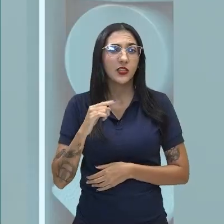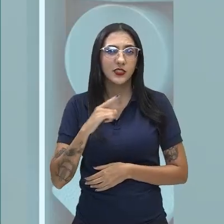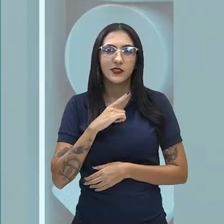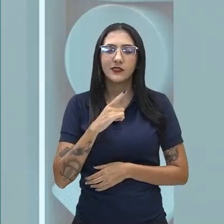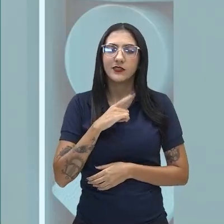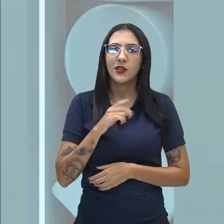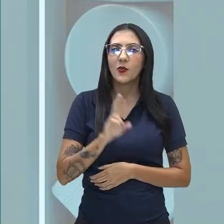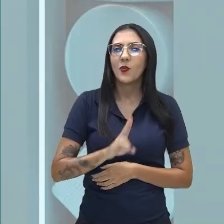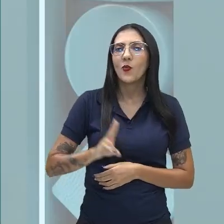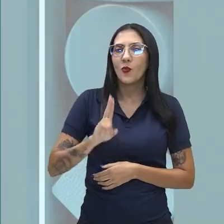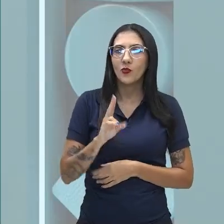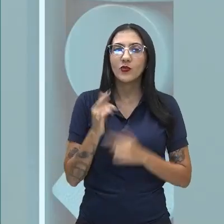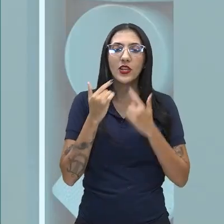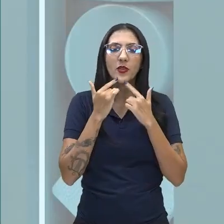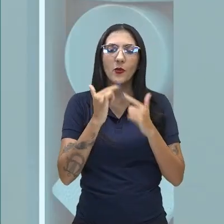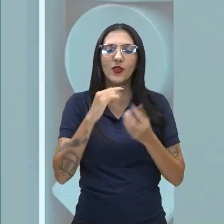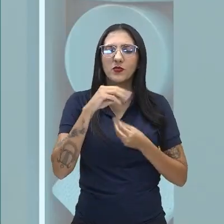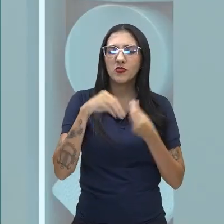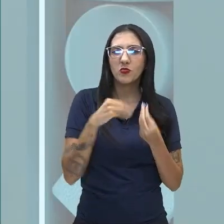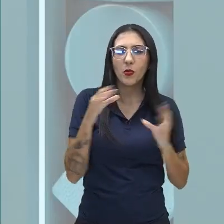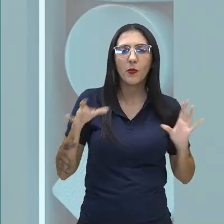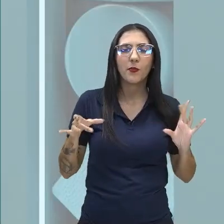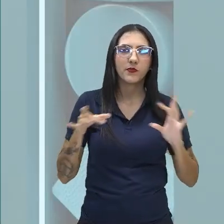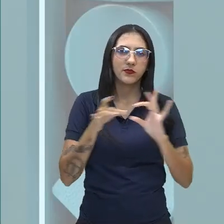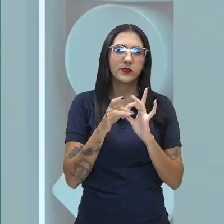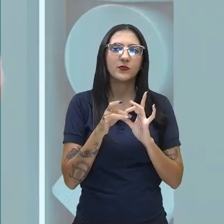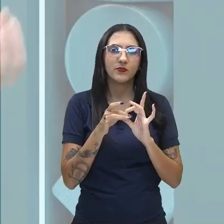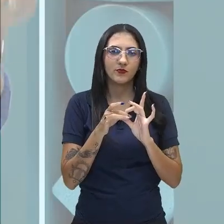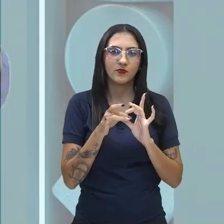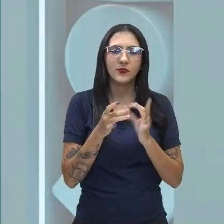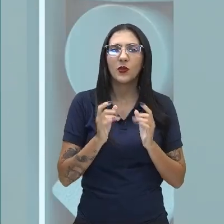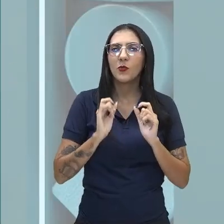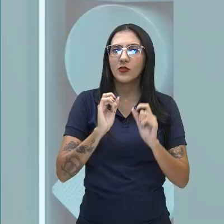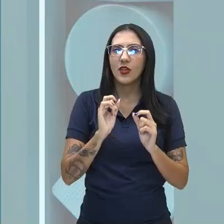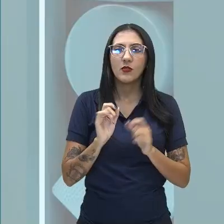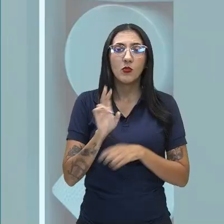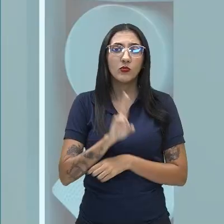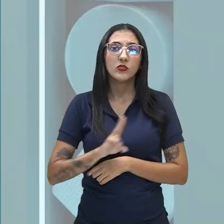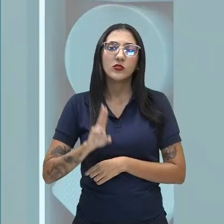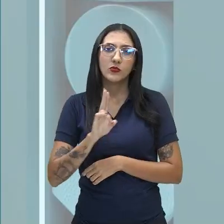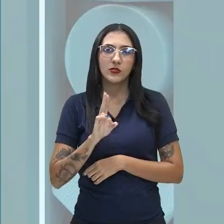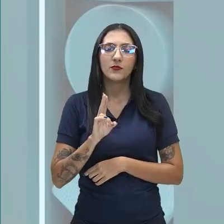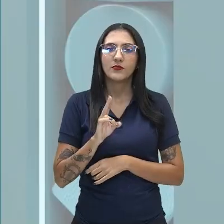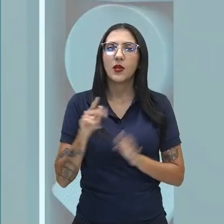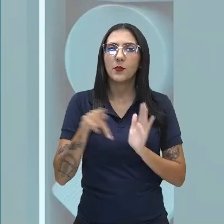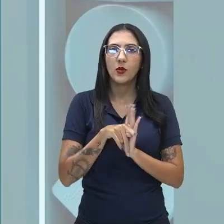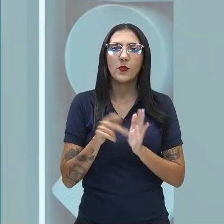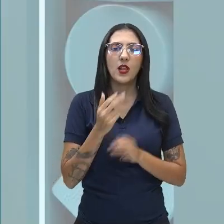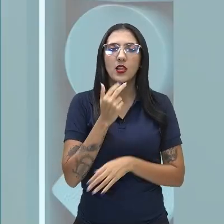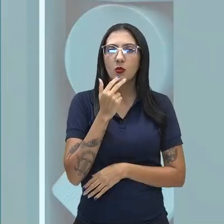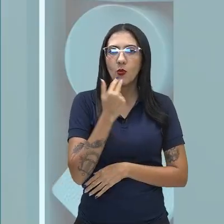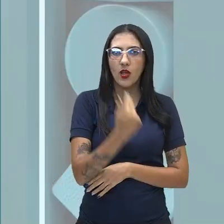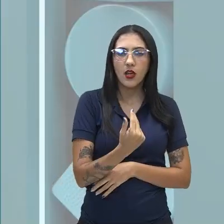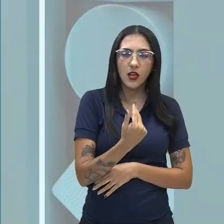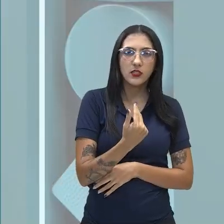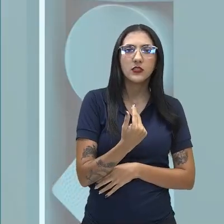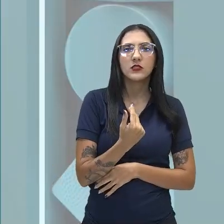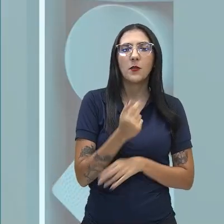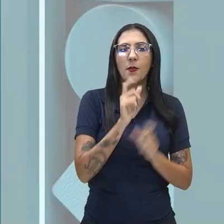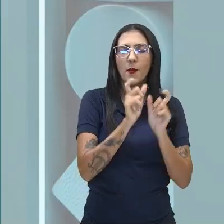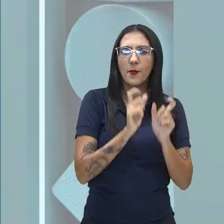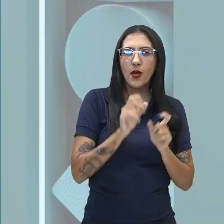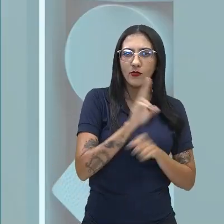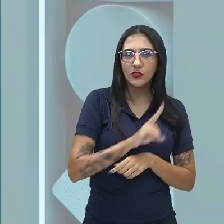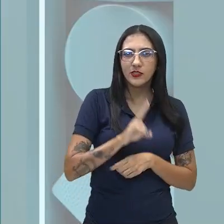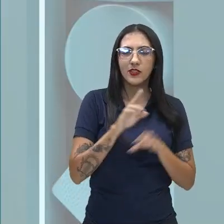linguagem mista ou multimodal, que é a reunião tanto da linguagem verbal quanto da